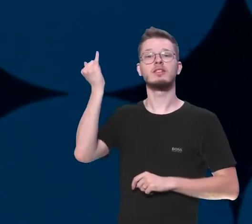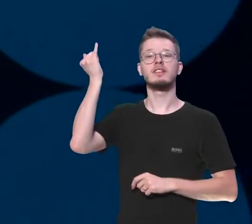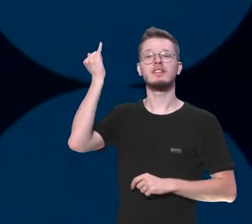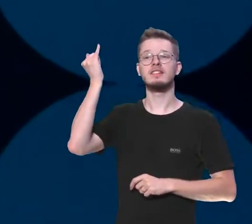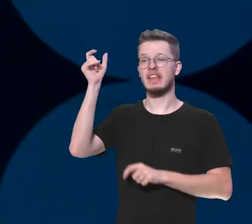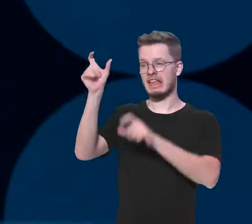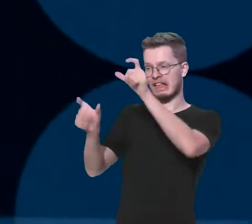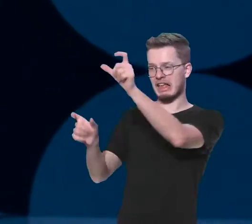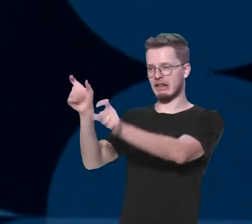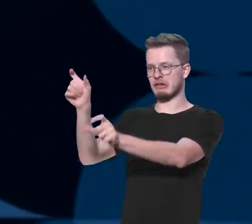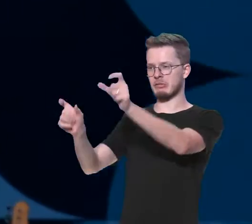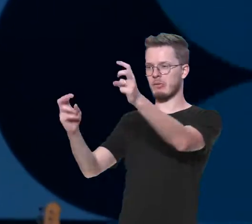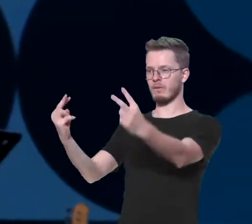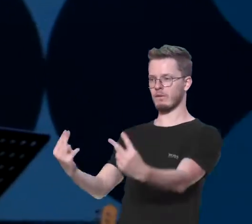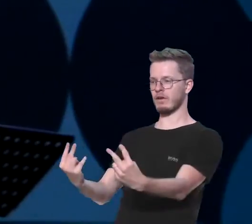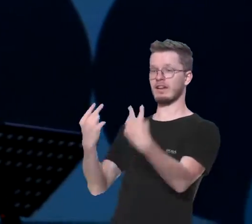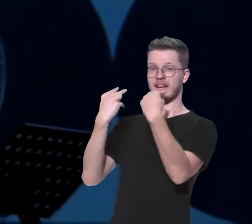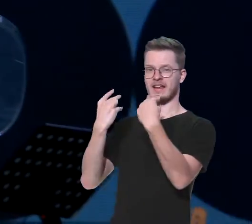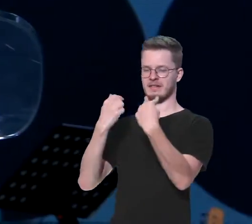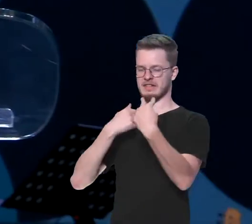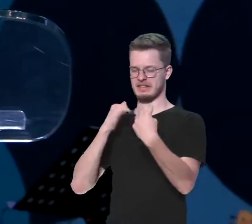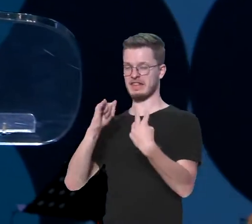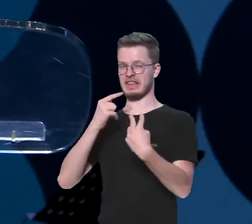está simplesmente voltando e dizendo: olha,